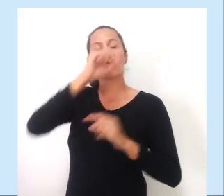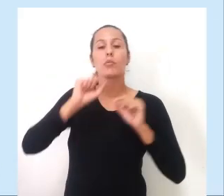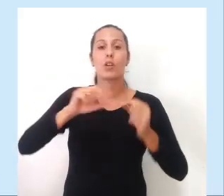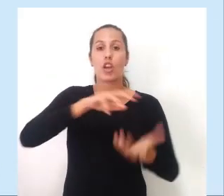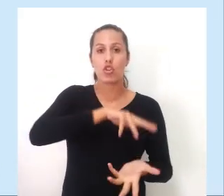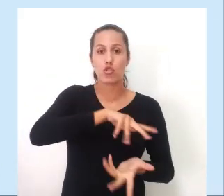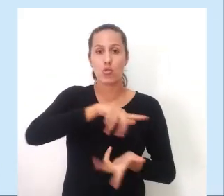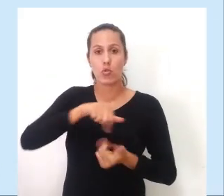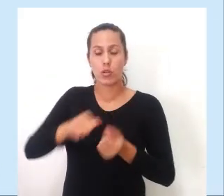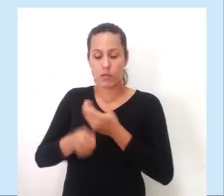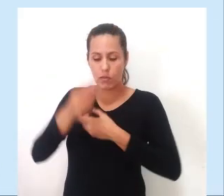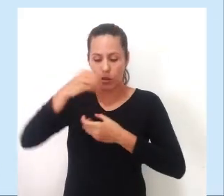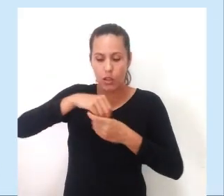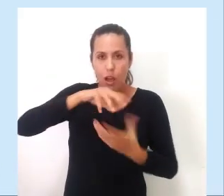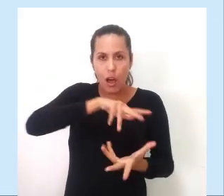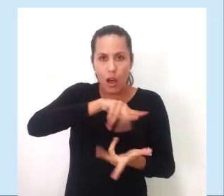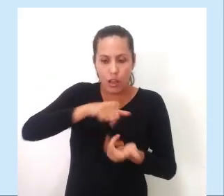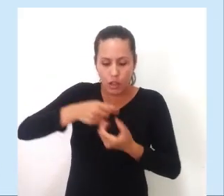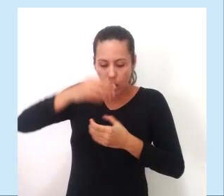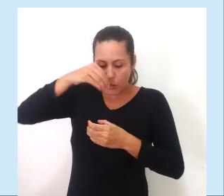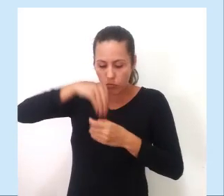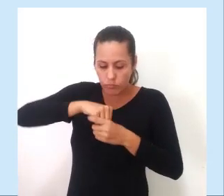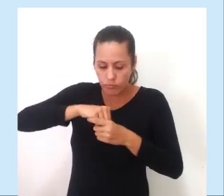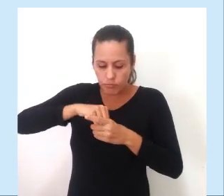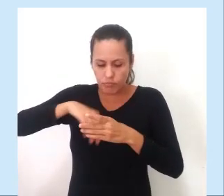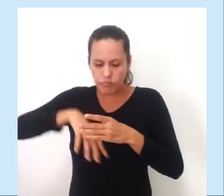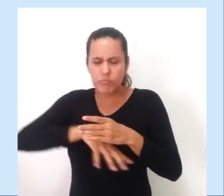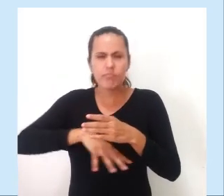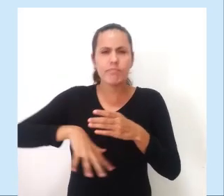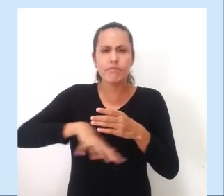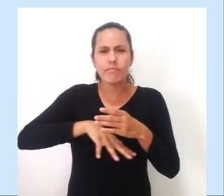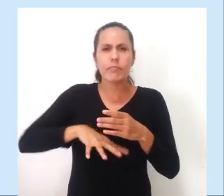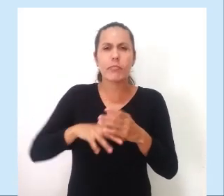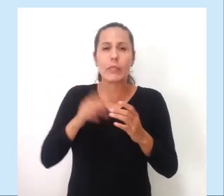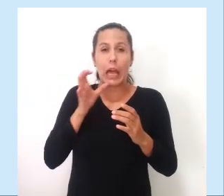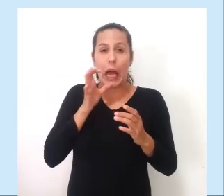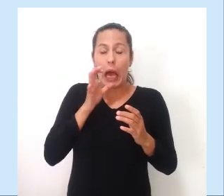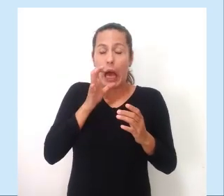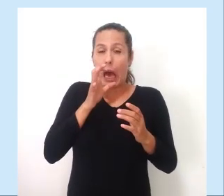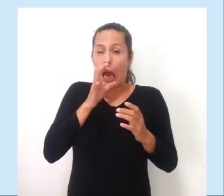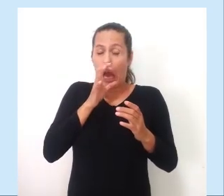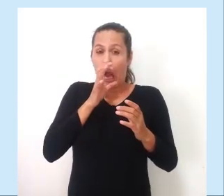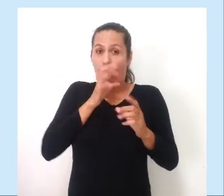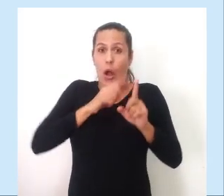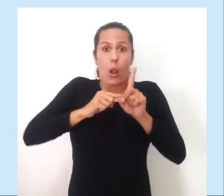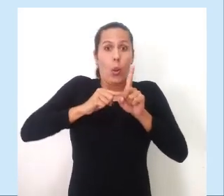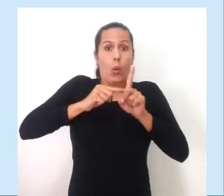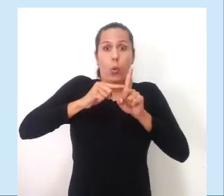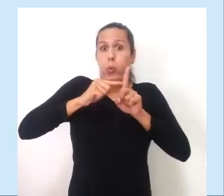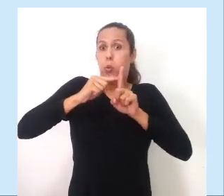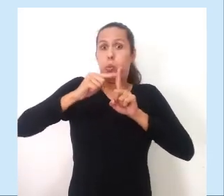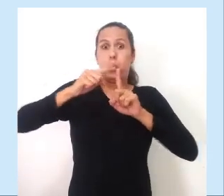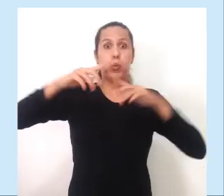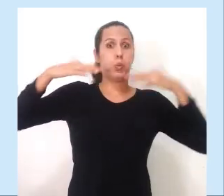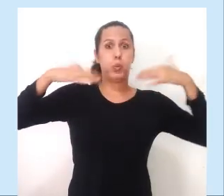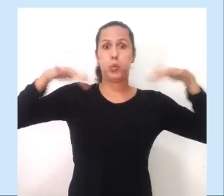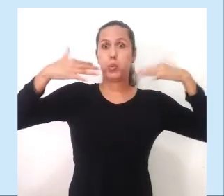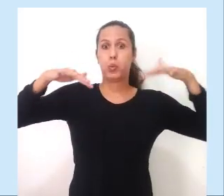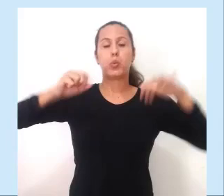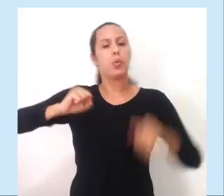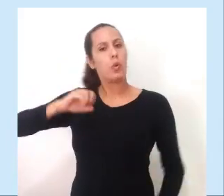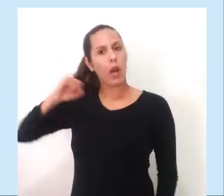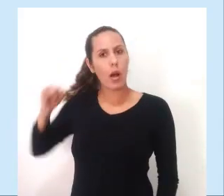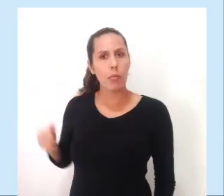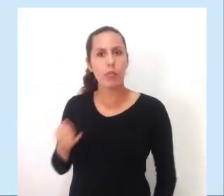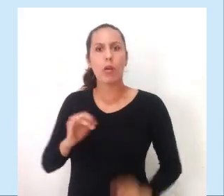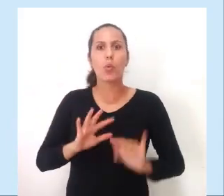núcleo da Terra, as camadas inferiores do nosso planeta, ainda estão, tá certo? Em